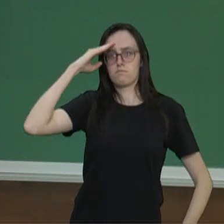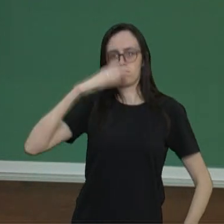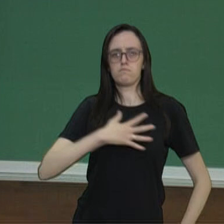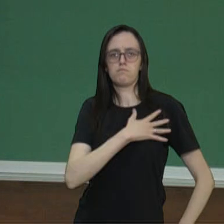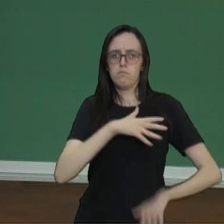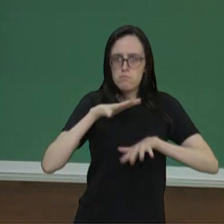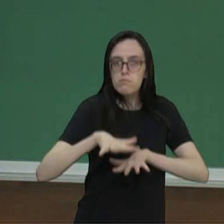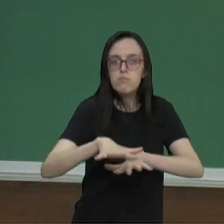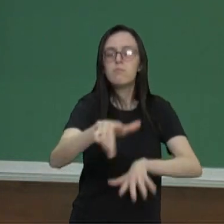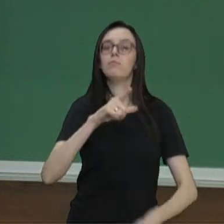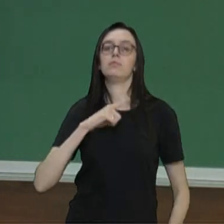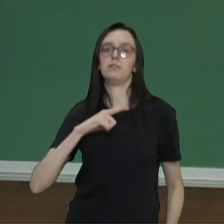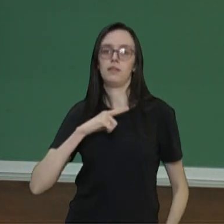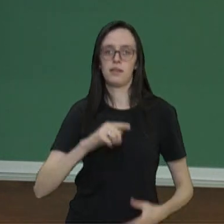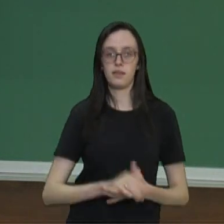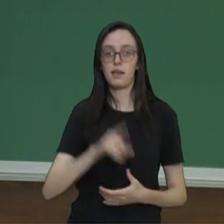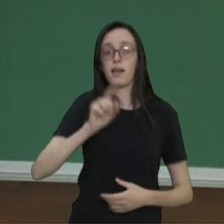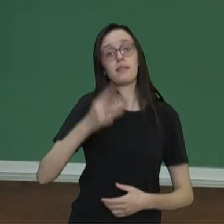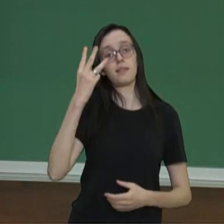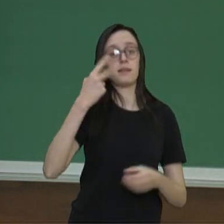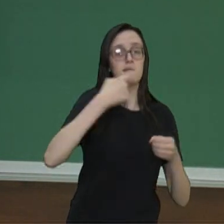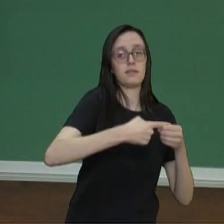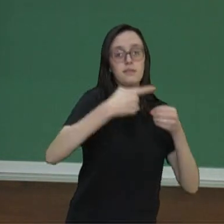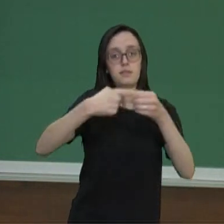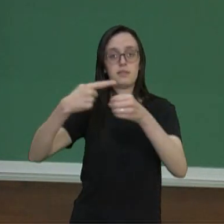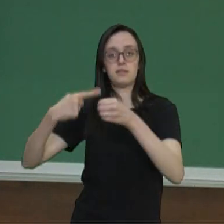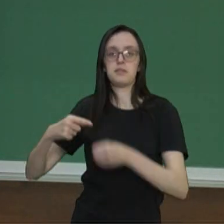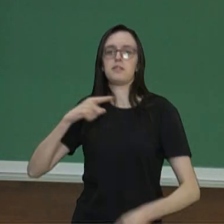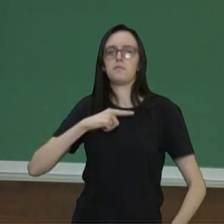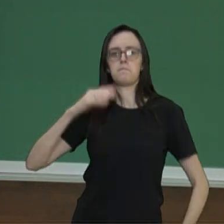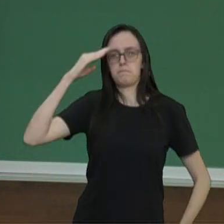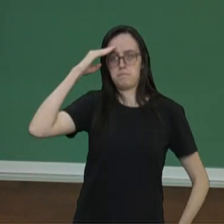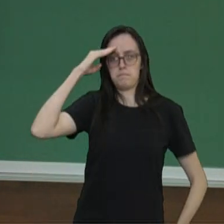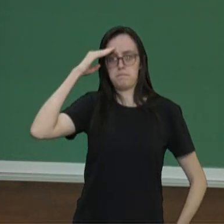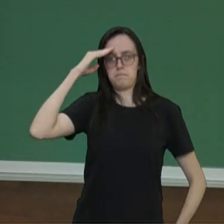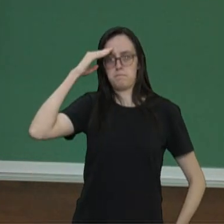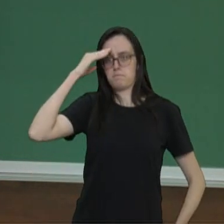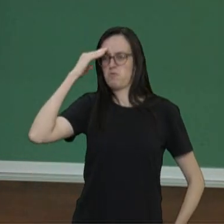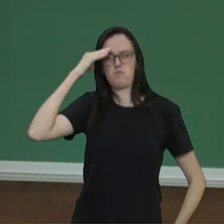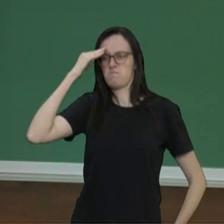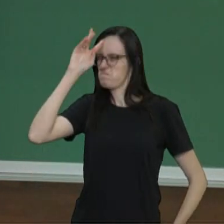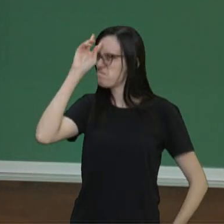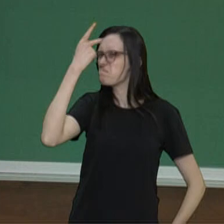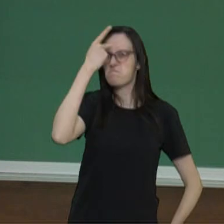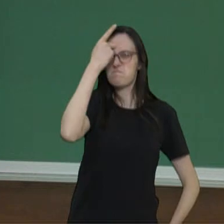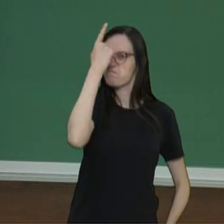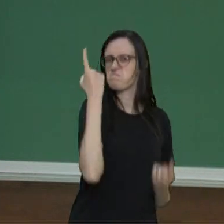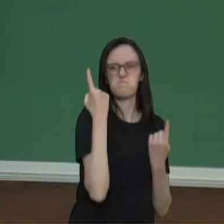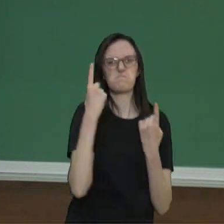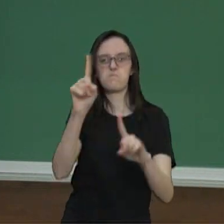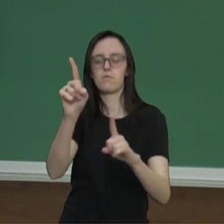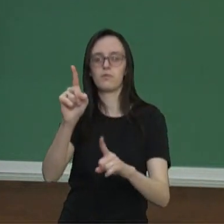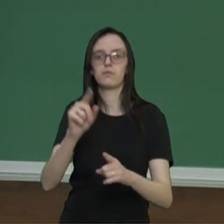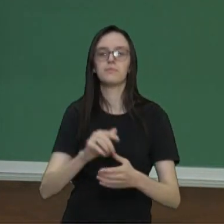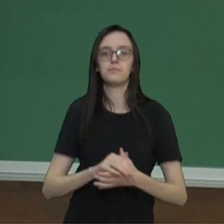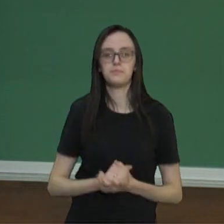ação prática. Nessas 3 cidades, quartéis se rebelaram. Então, militares se